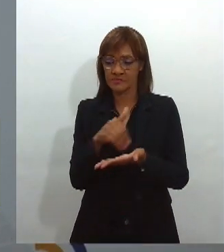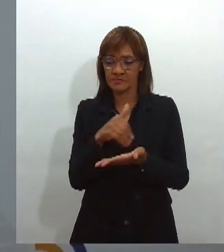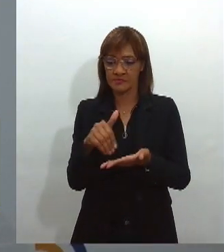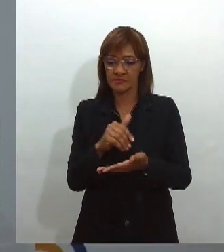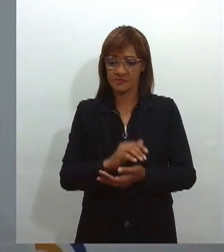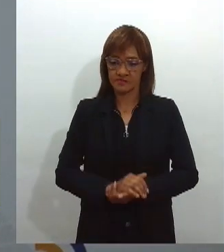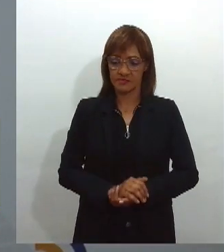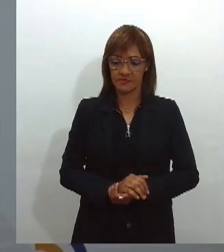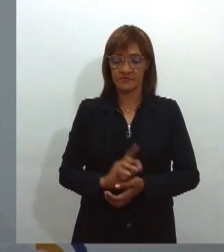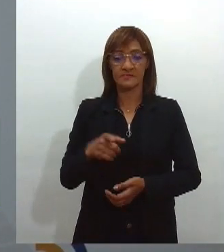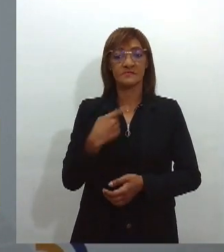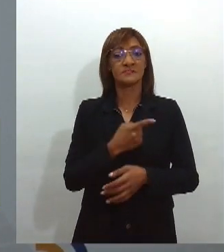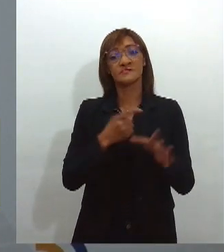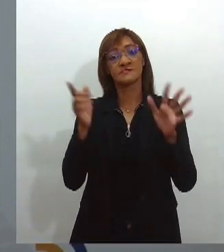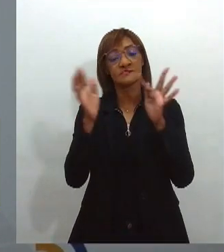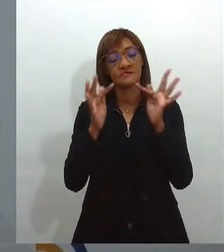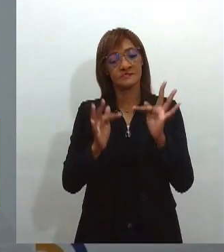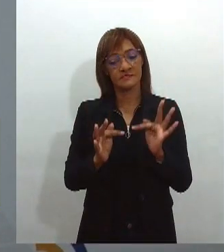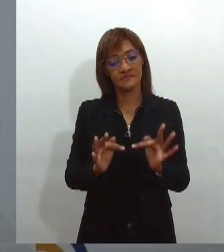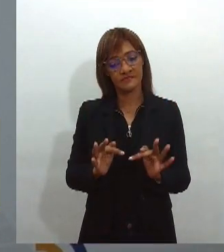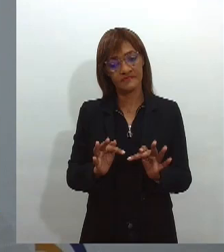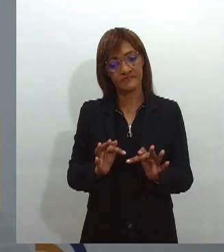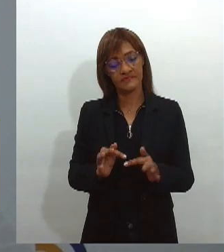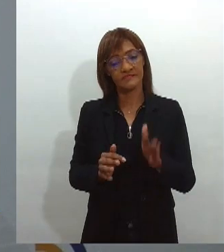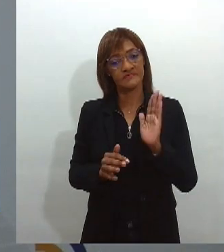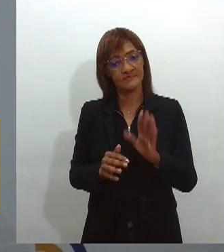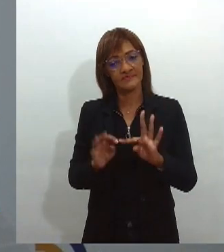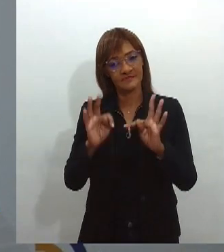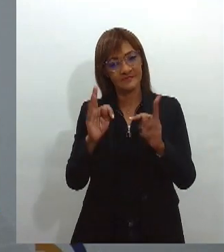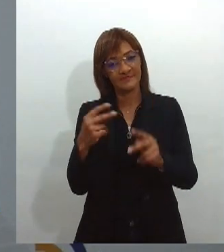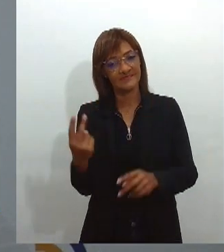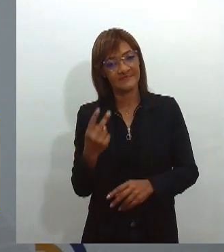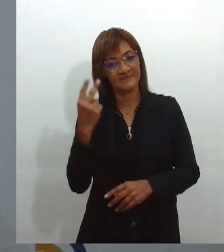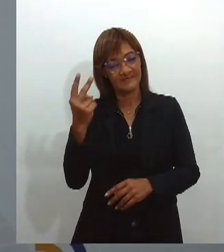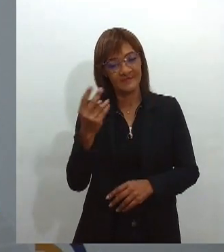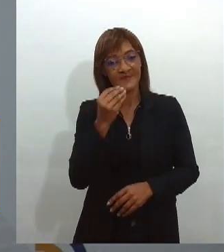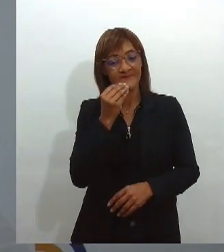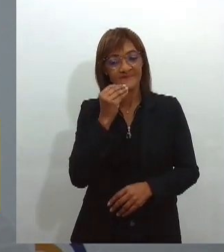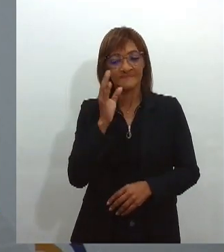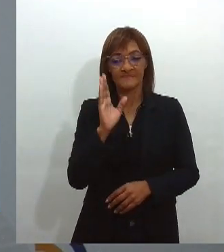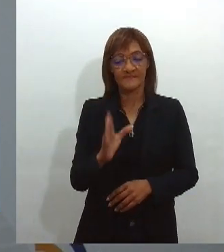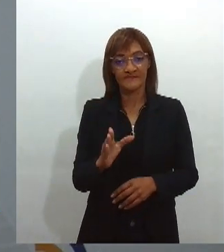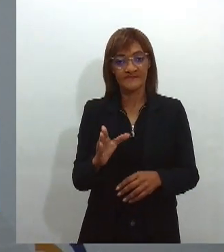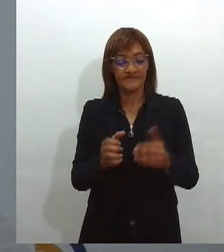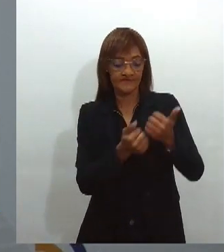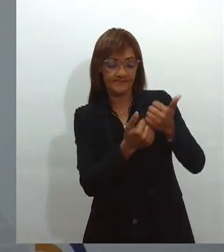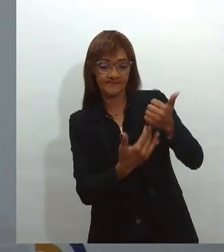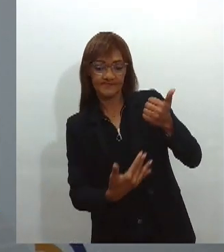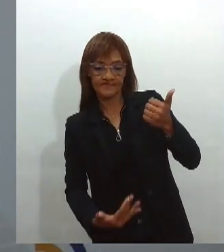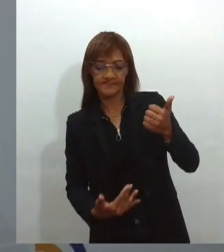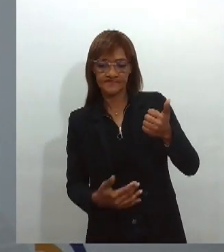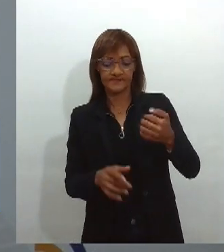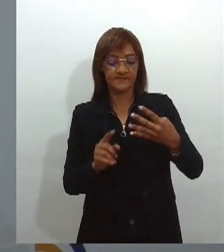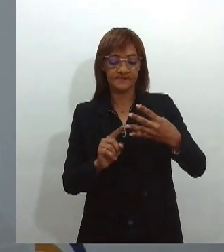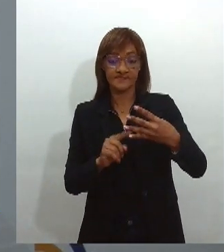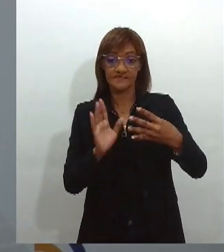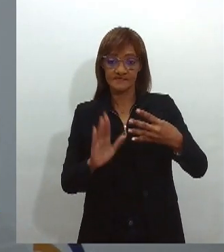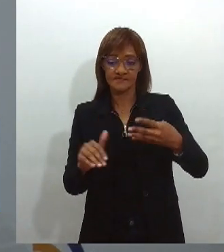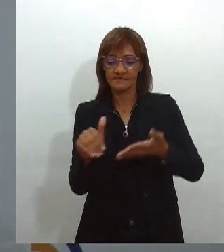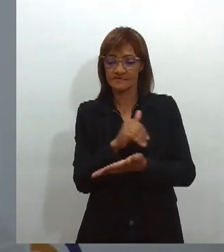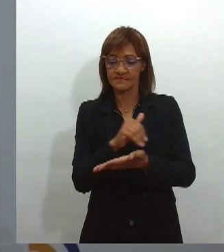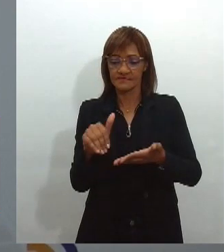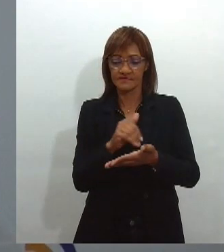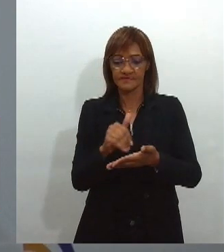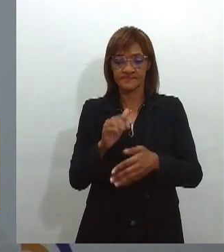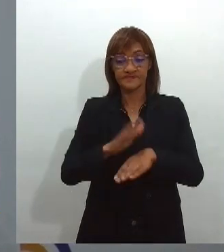pelos colegas, né, nos reconhecerem, nos darem essa oportunidade de fazer parte da mesa diretora enquanto quarto secretário, indicação da oposição aqui